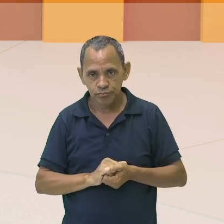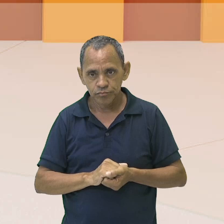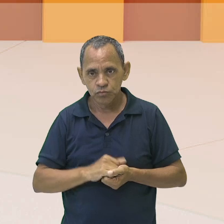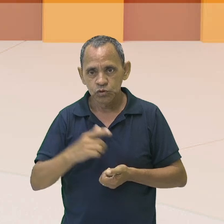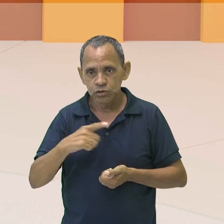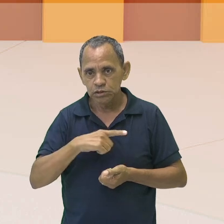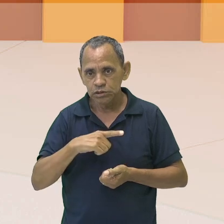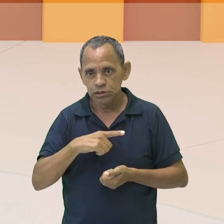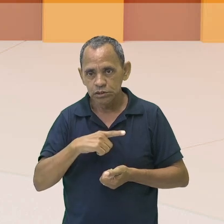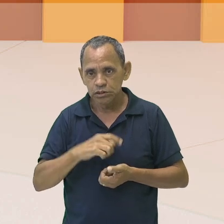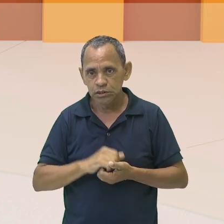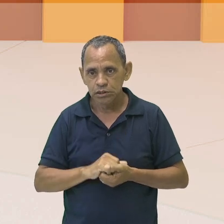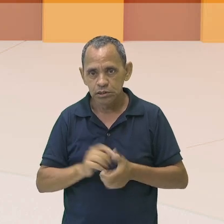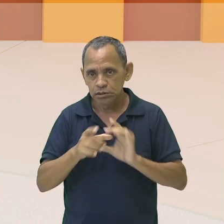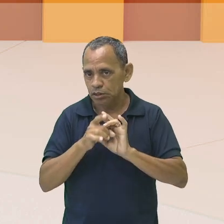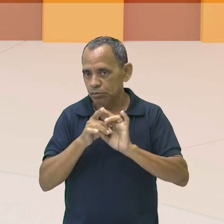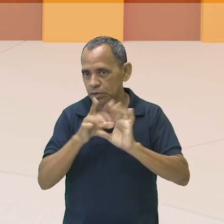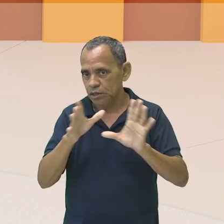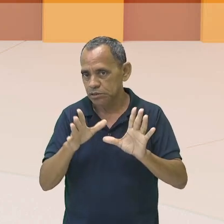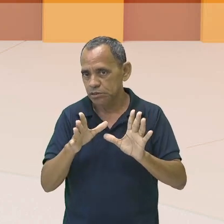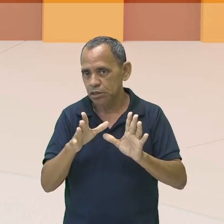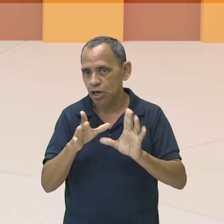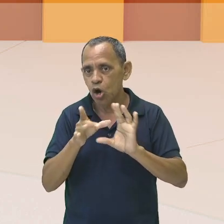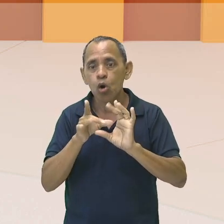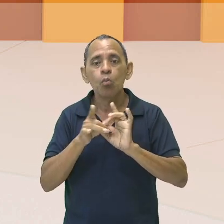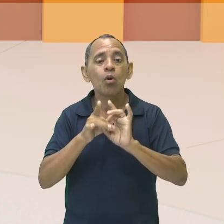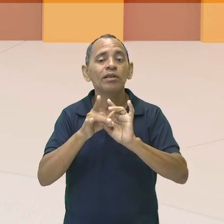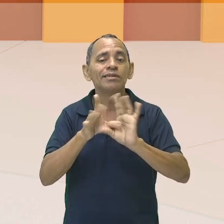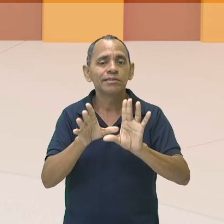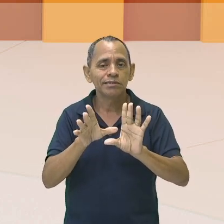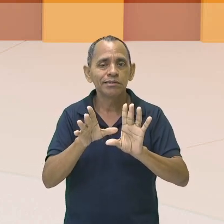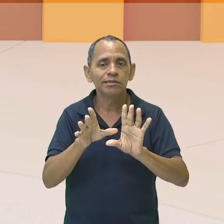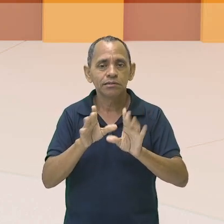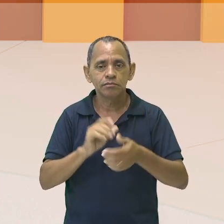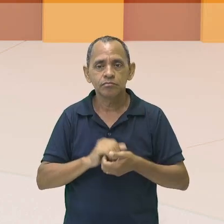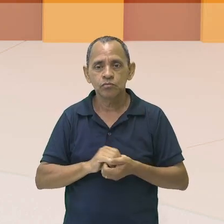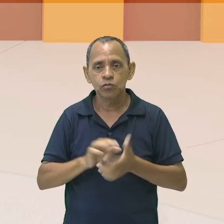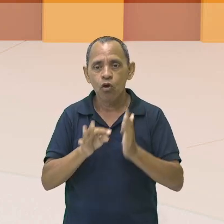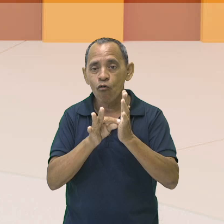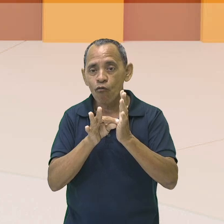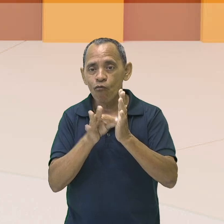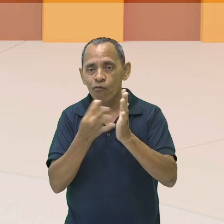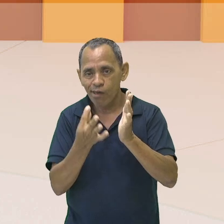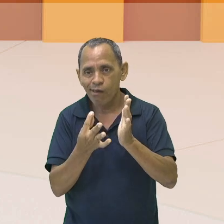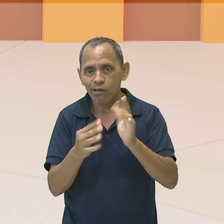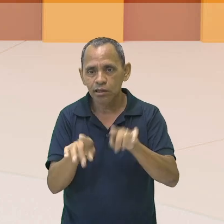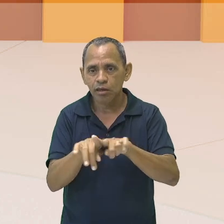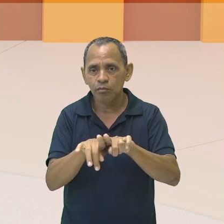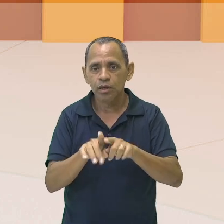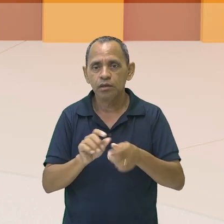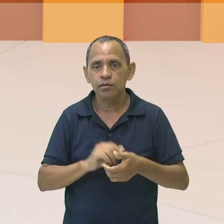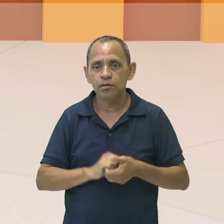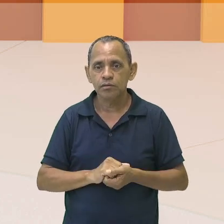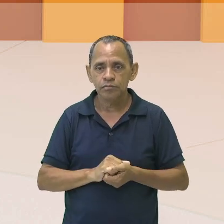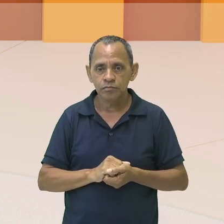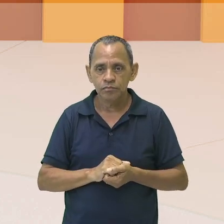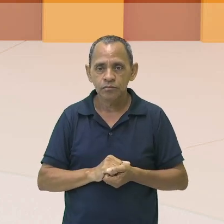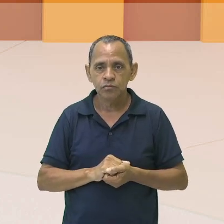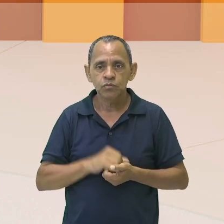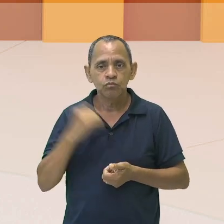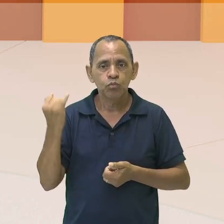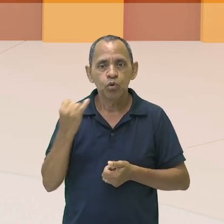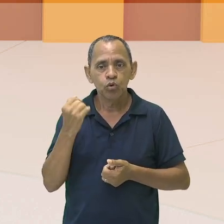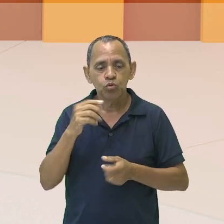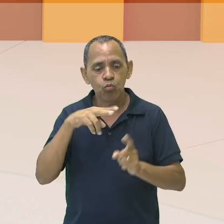terem essa liberação. Então, o IBAMA ele tem esse papel importante aqui, mesmo quando as atividades são importantes do ponto de